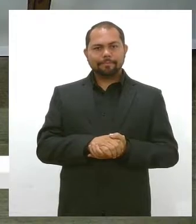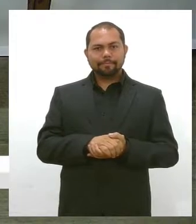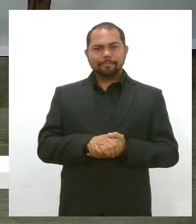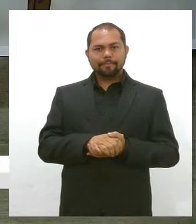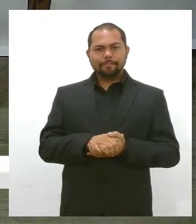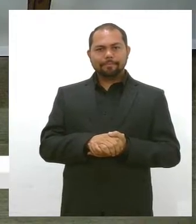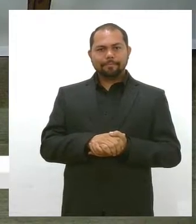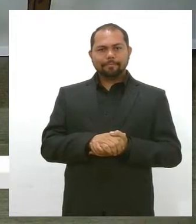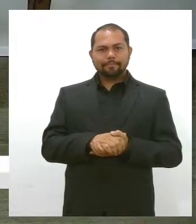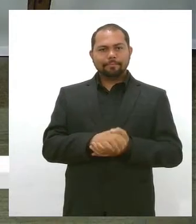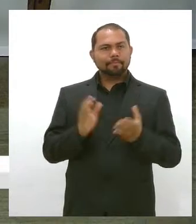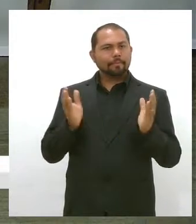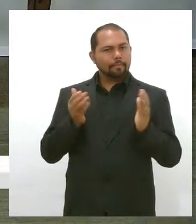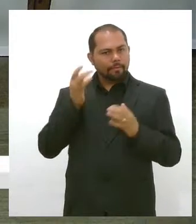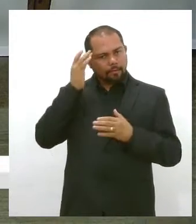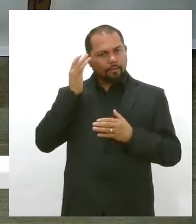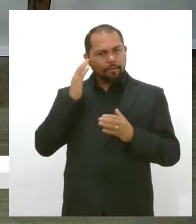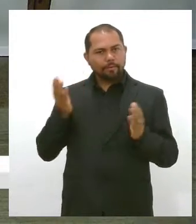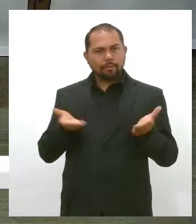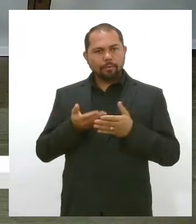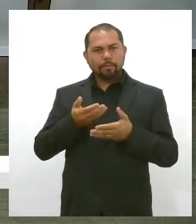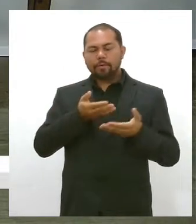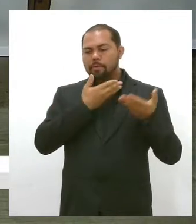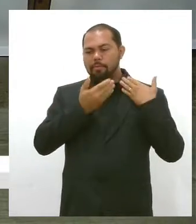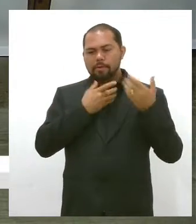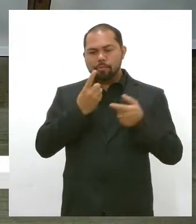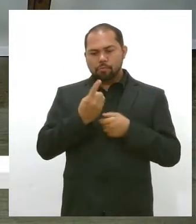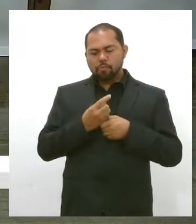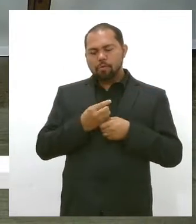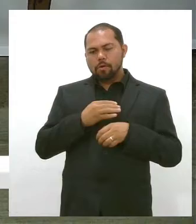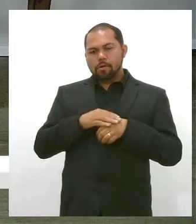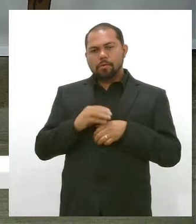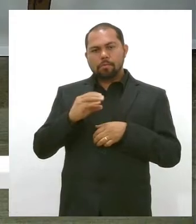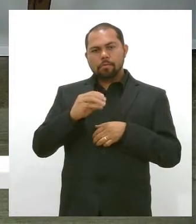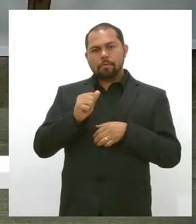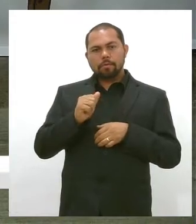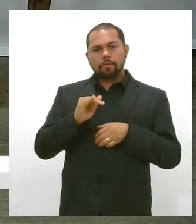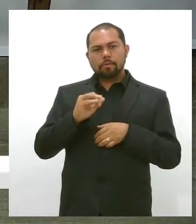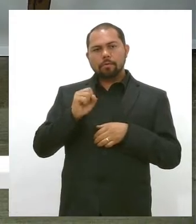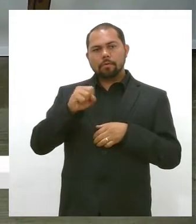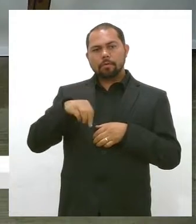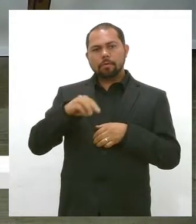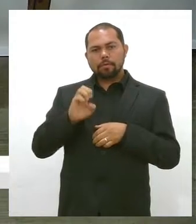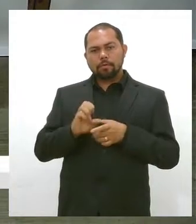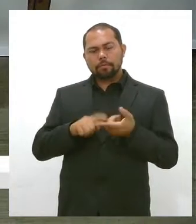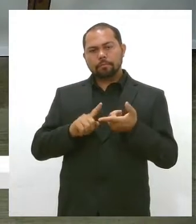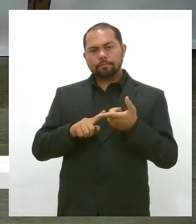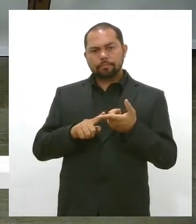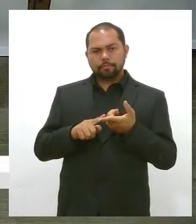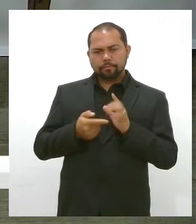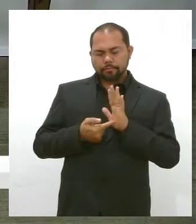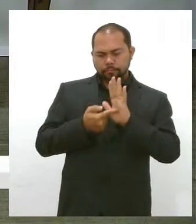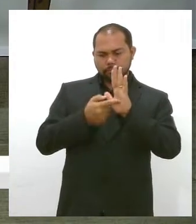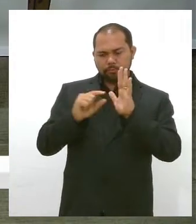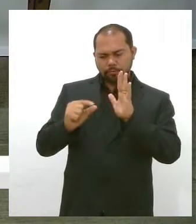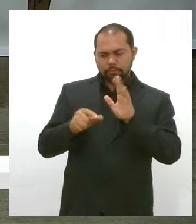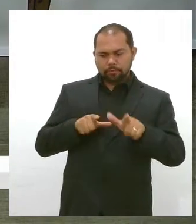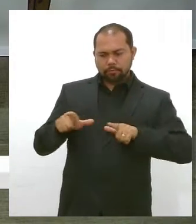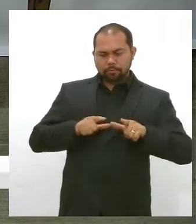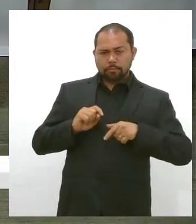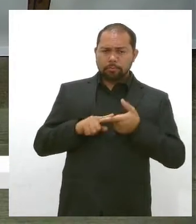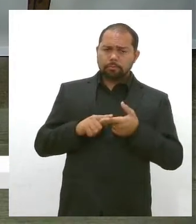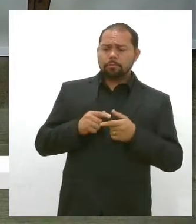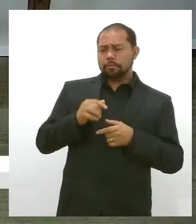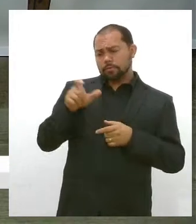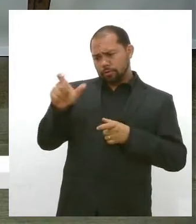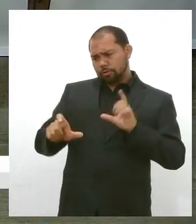papo, né, sobre o CAISME, poder apresentar um pouquinho desses serviços para quem já conhece e não sabe o que é que pode ser feito lá